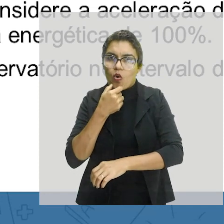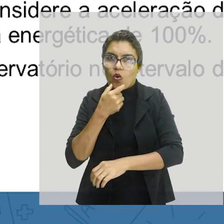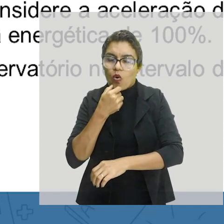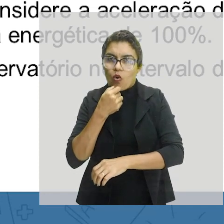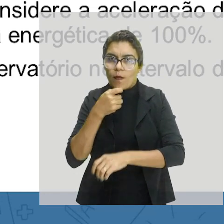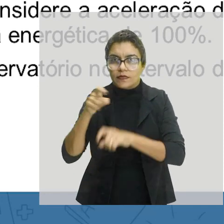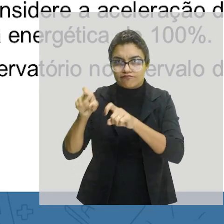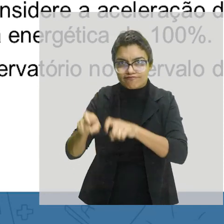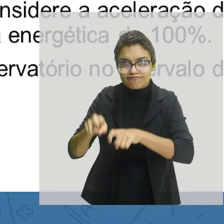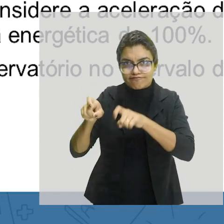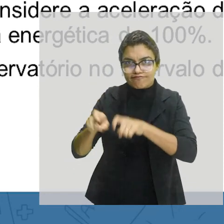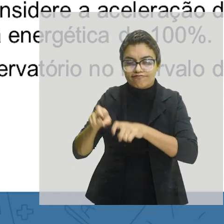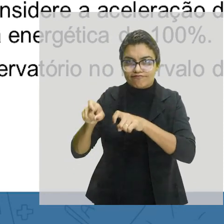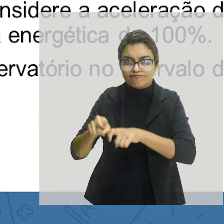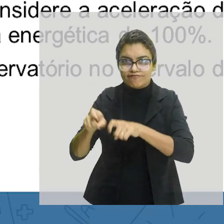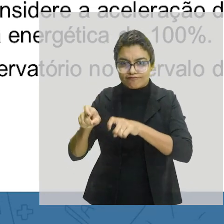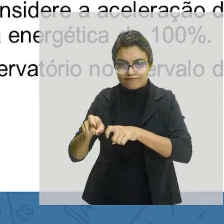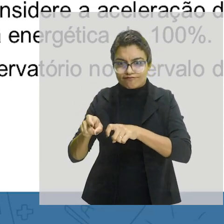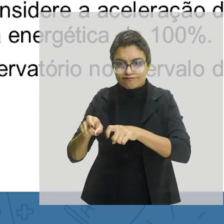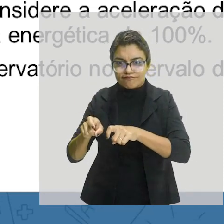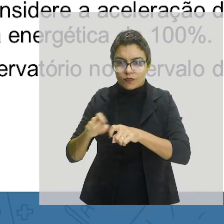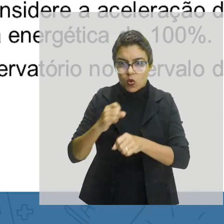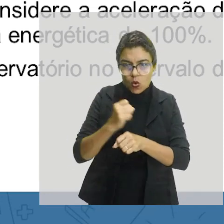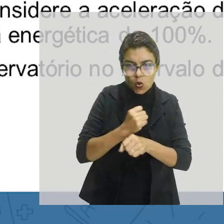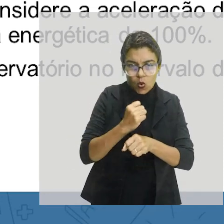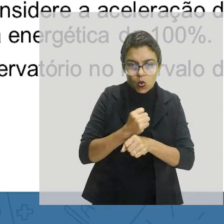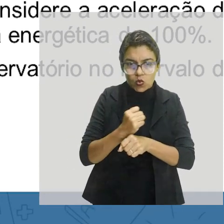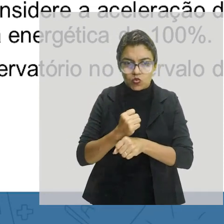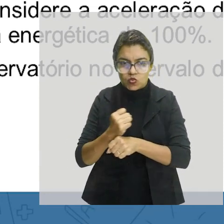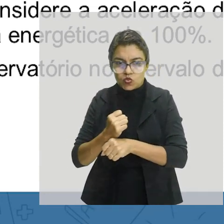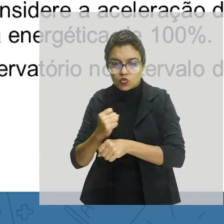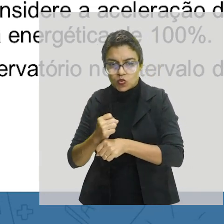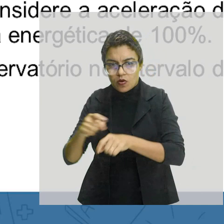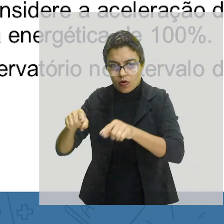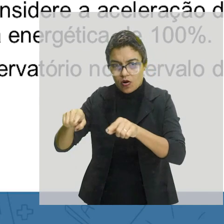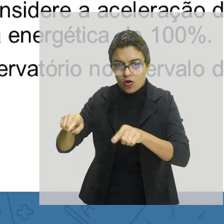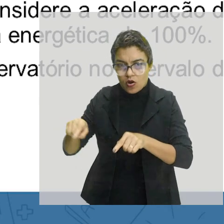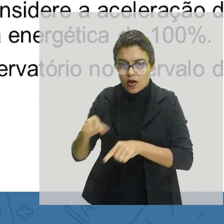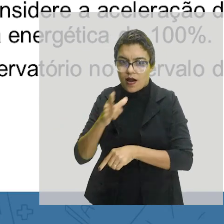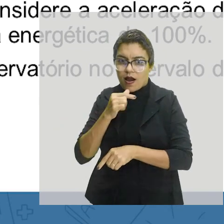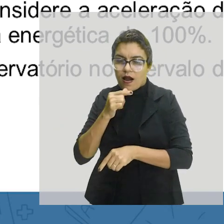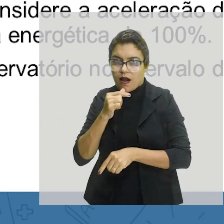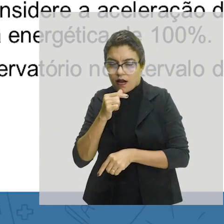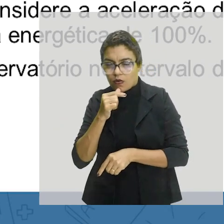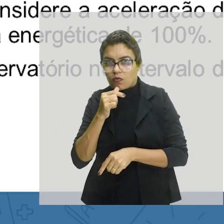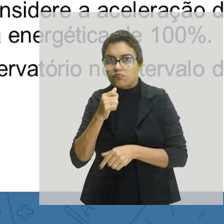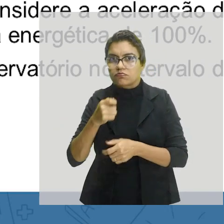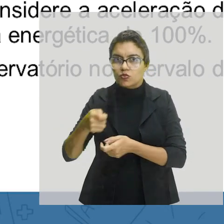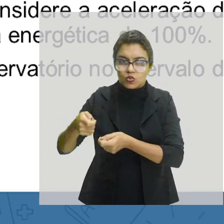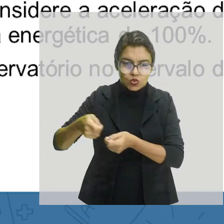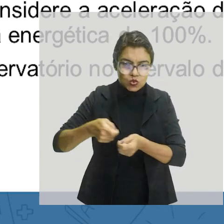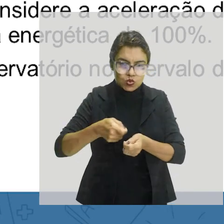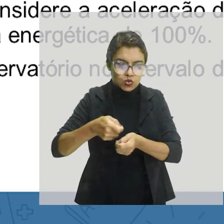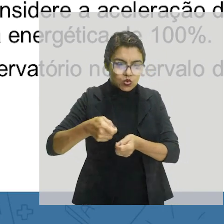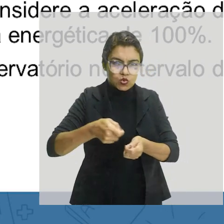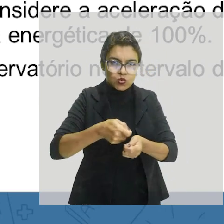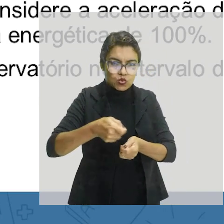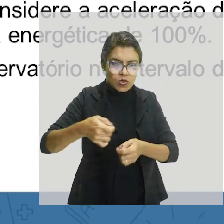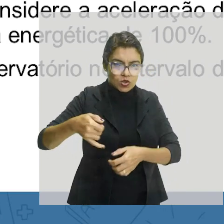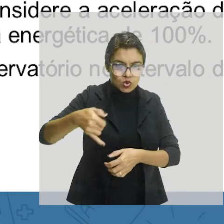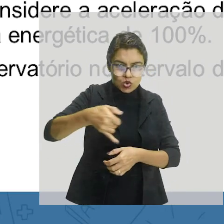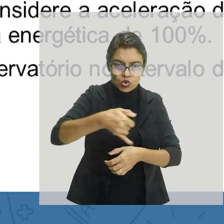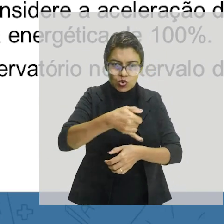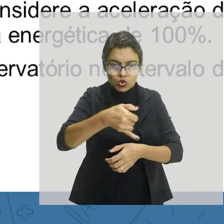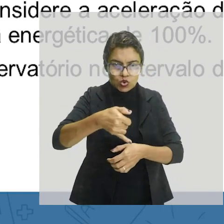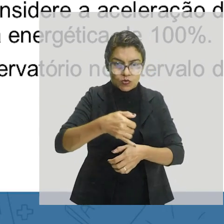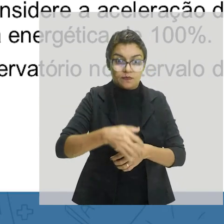reservatório a 20 metros de altura, a partir da barragem de onde será bombeada a água. Para alimentar o motor elétrico